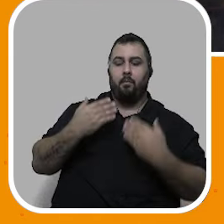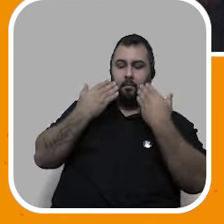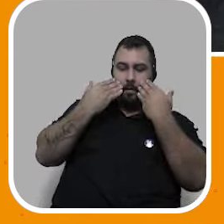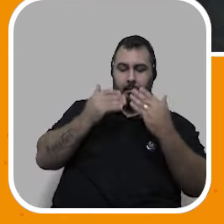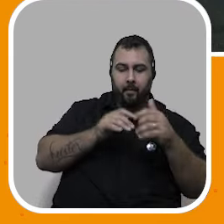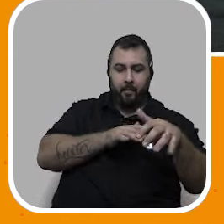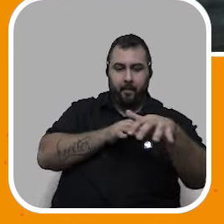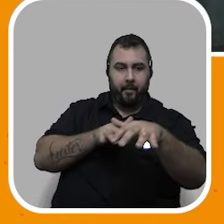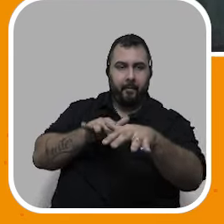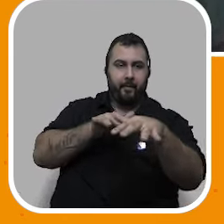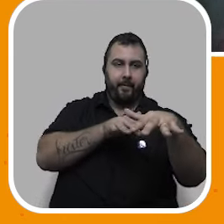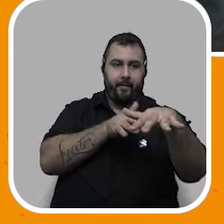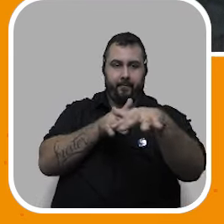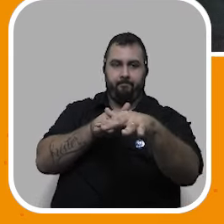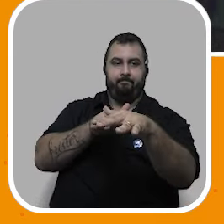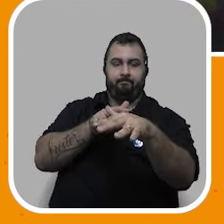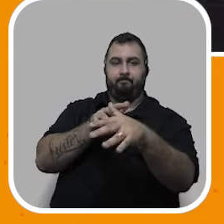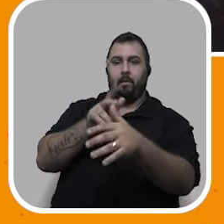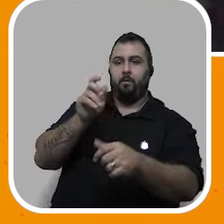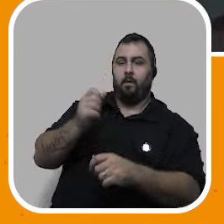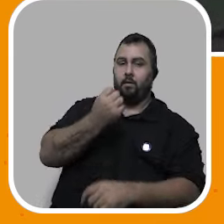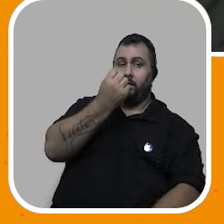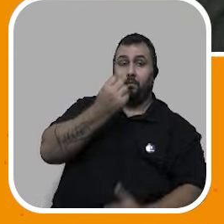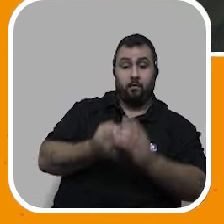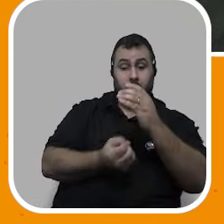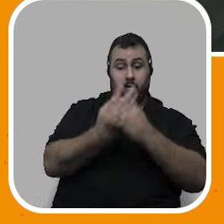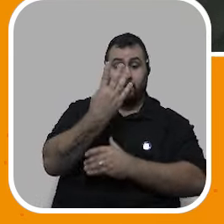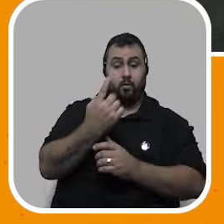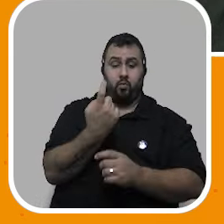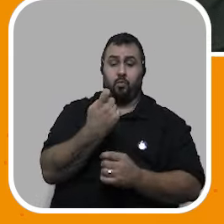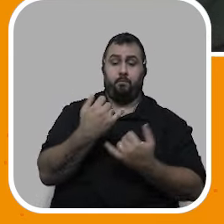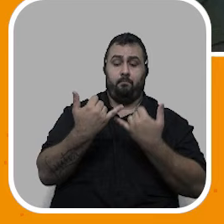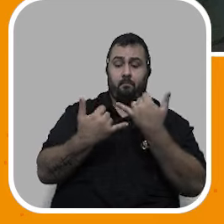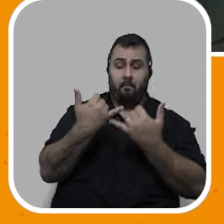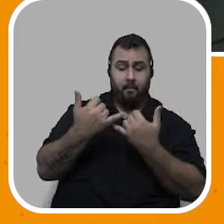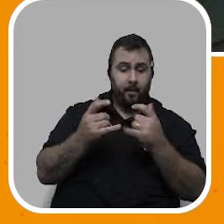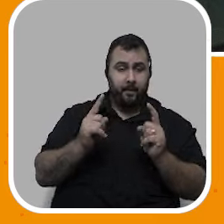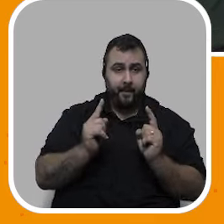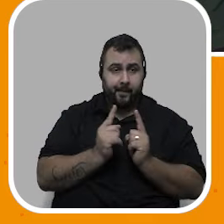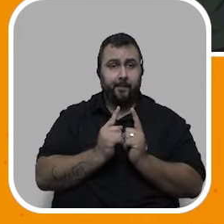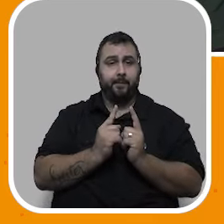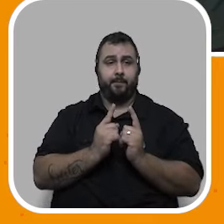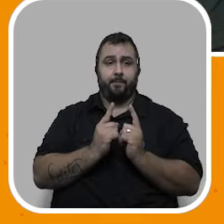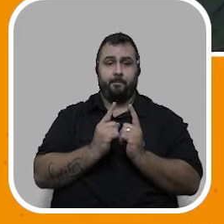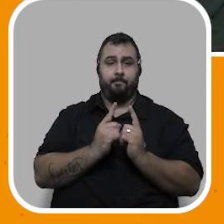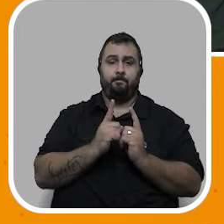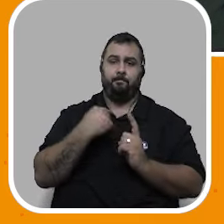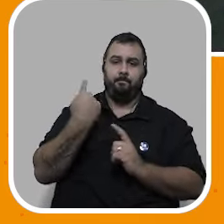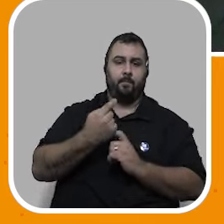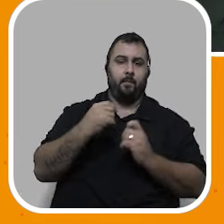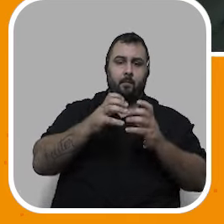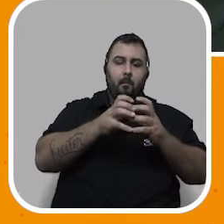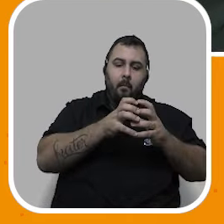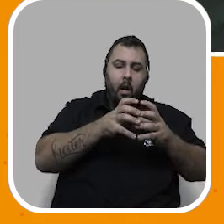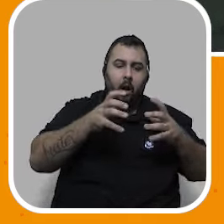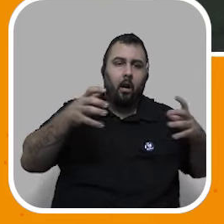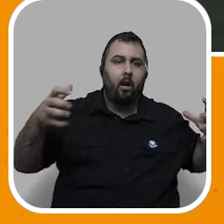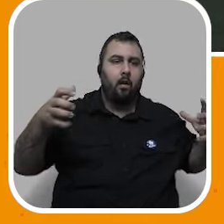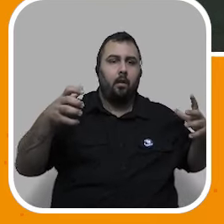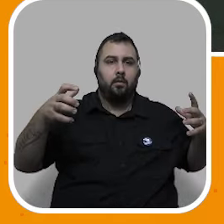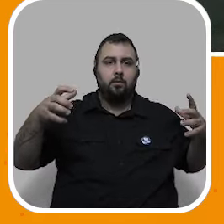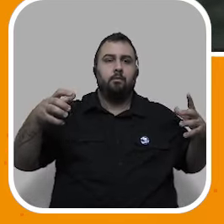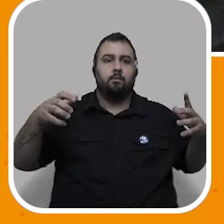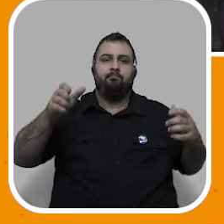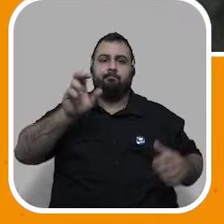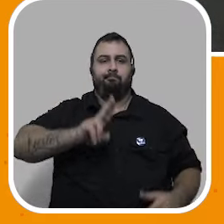e a ideia nasceu de um pequeno brinquedo em que a gente ampliou esse brinquedo